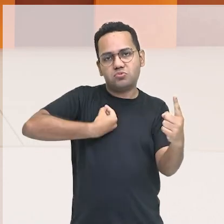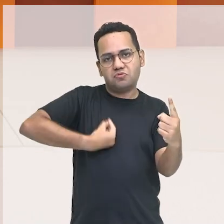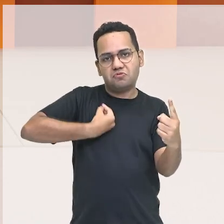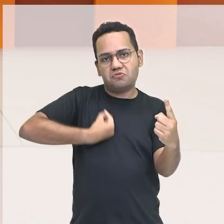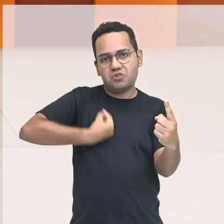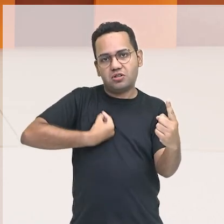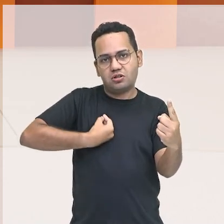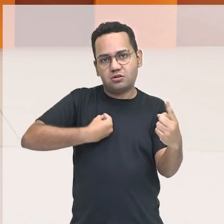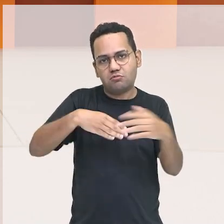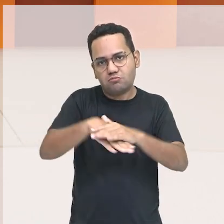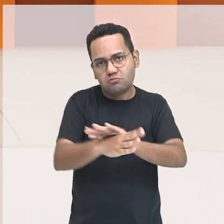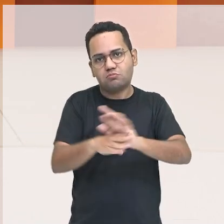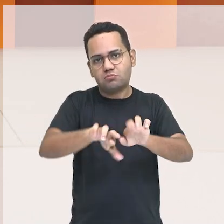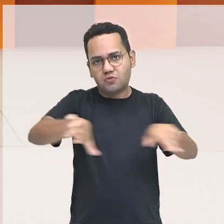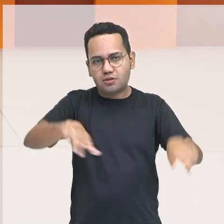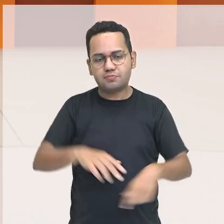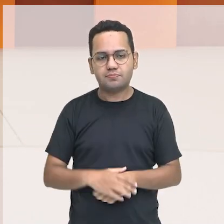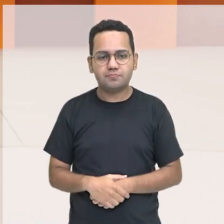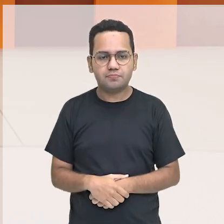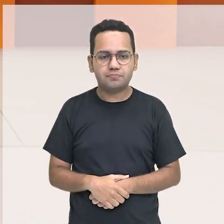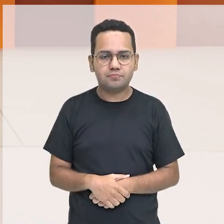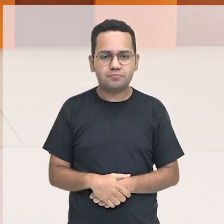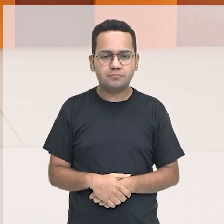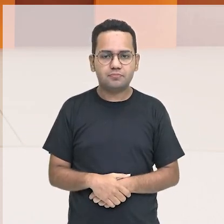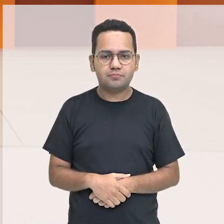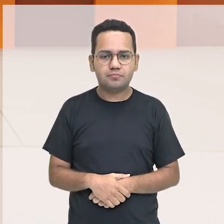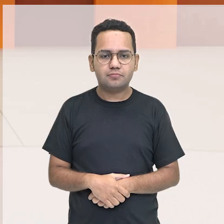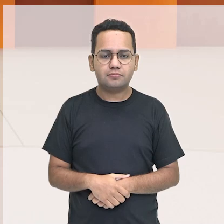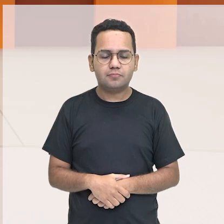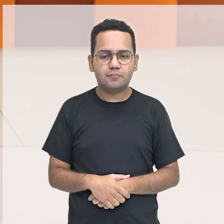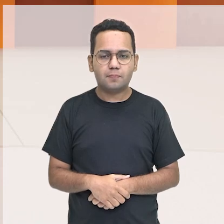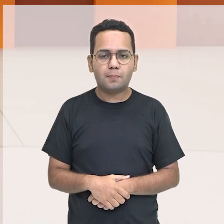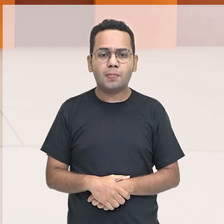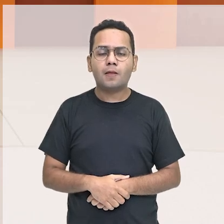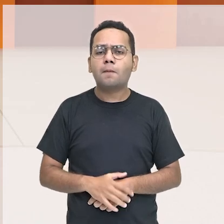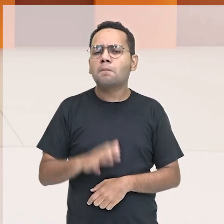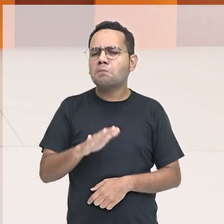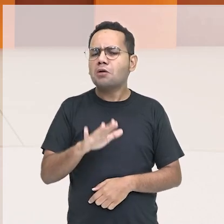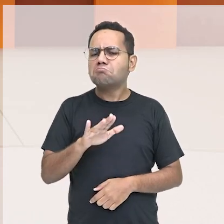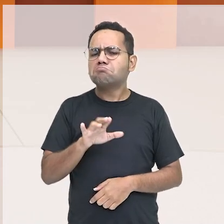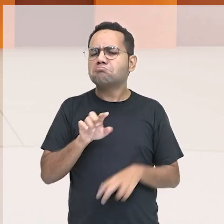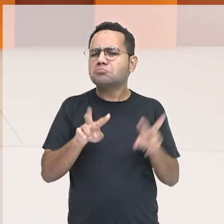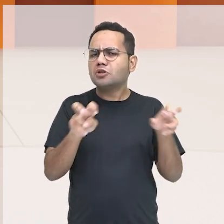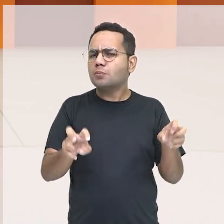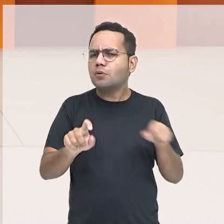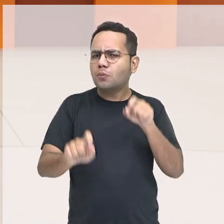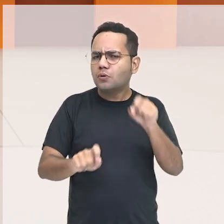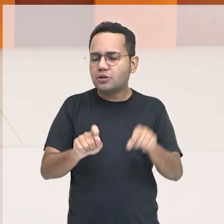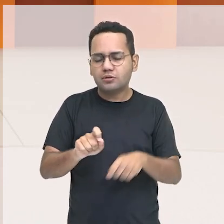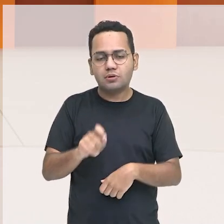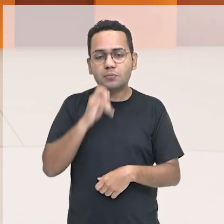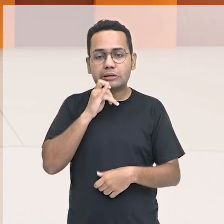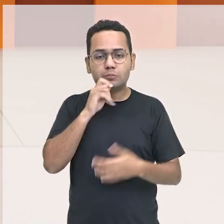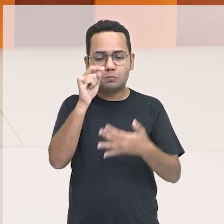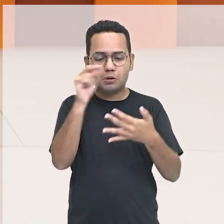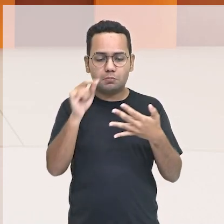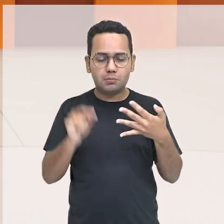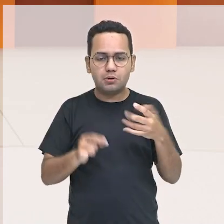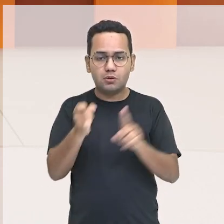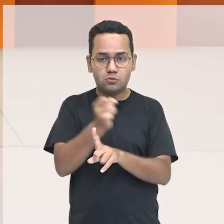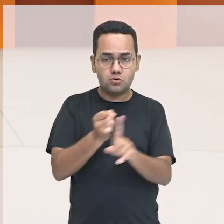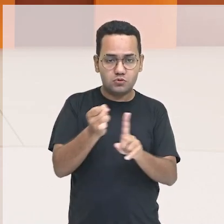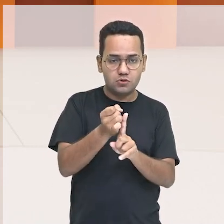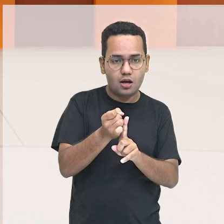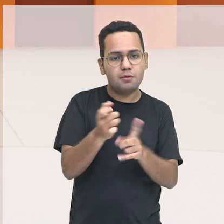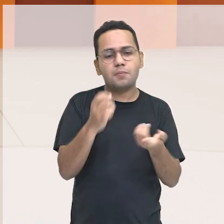Então, o que são os mecanismos de controle social? São todos os elementos sociais, estrutura, padrões